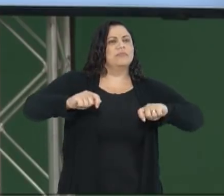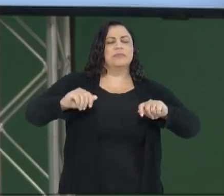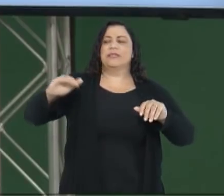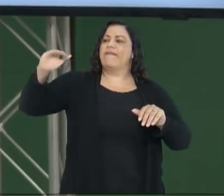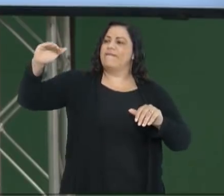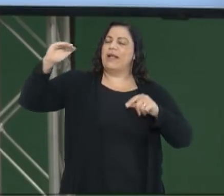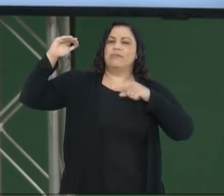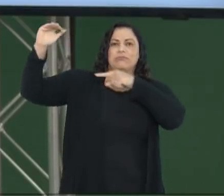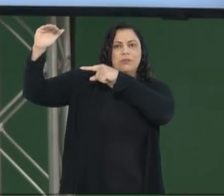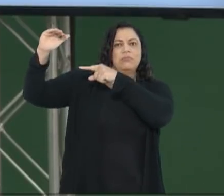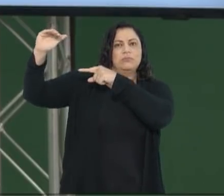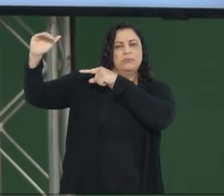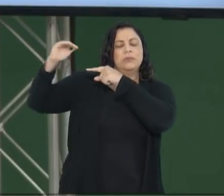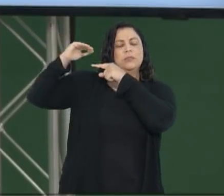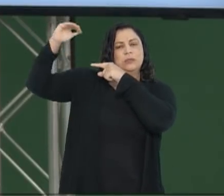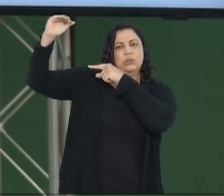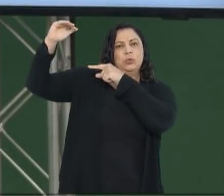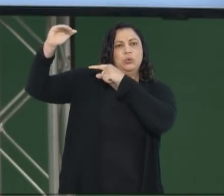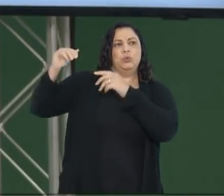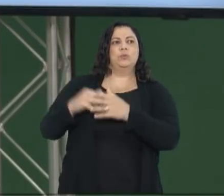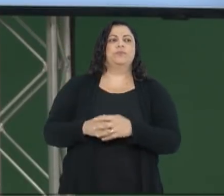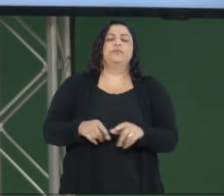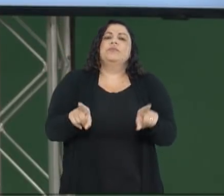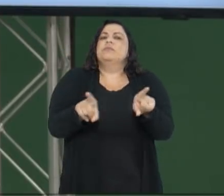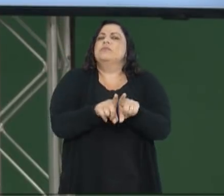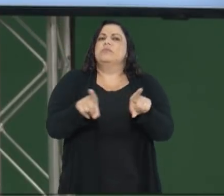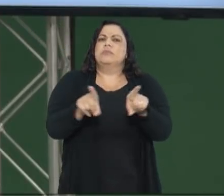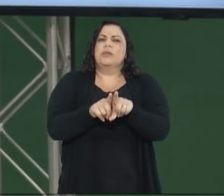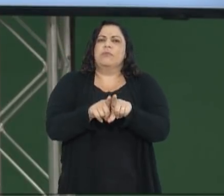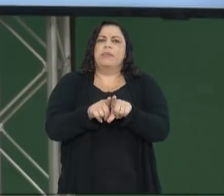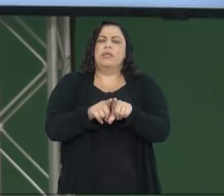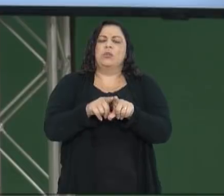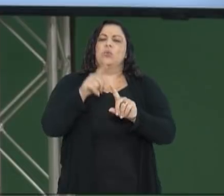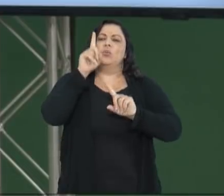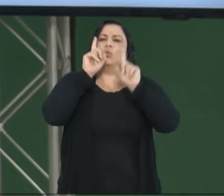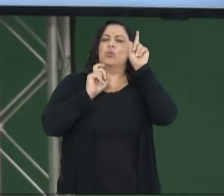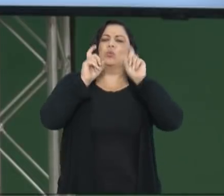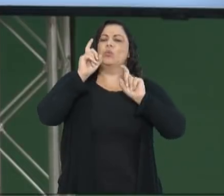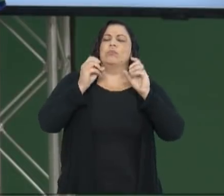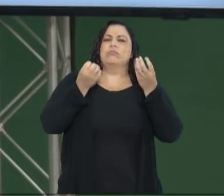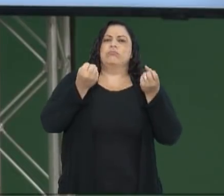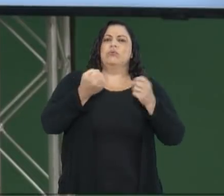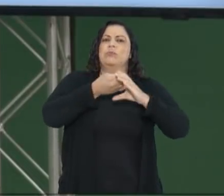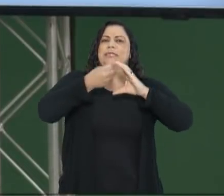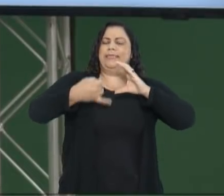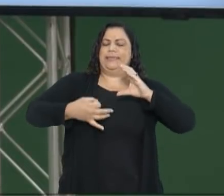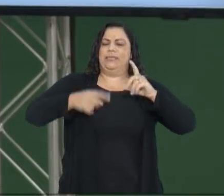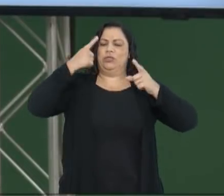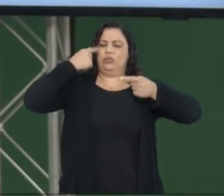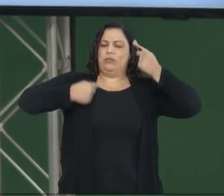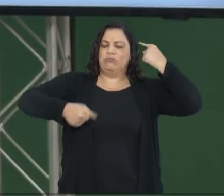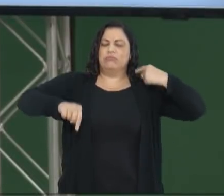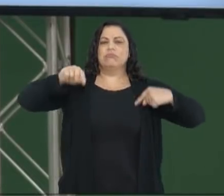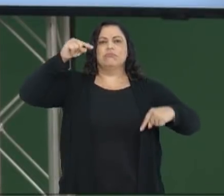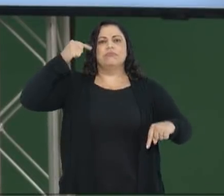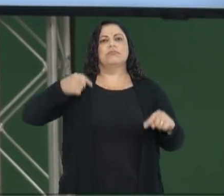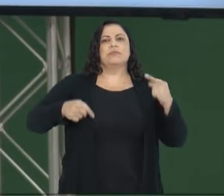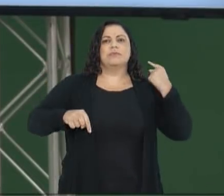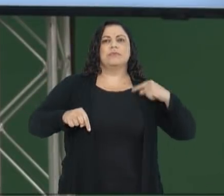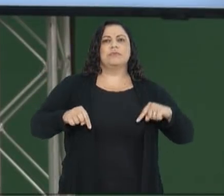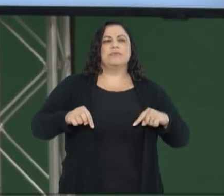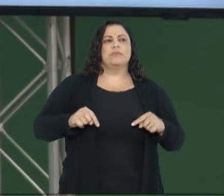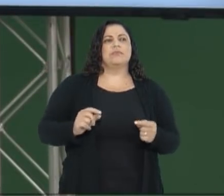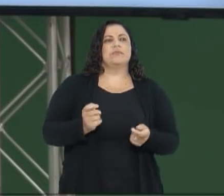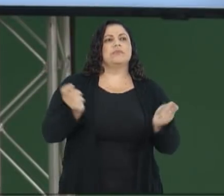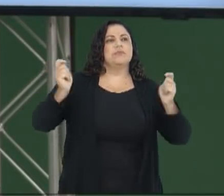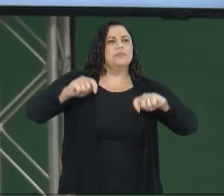estatura e da forma, né? Do tipo físico, né? E o dinárico também, por último, que se situa nos Montes